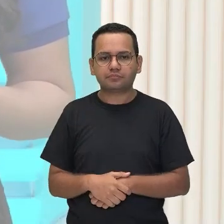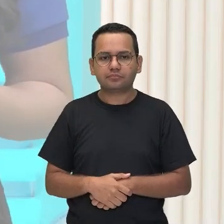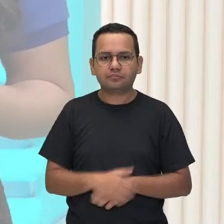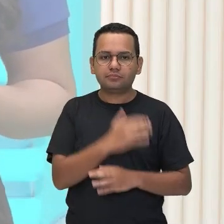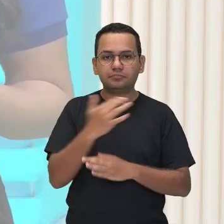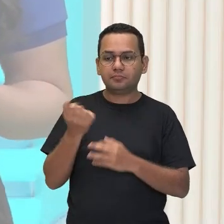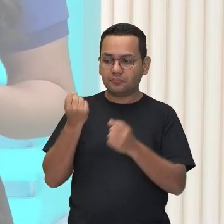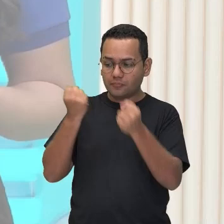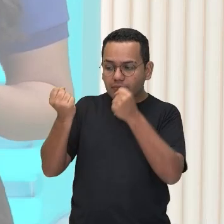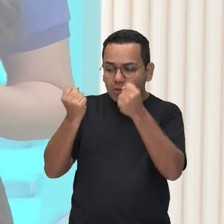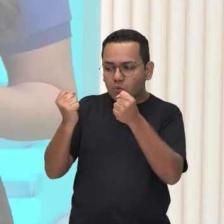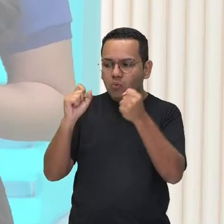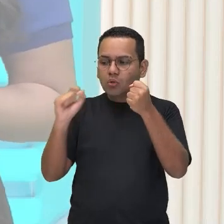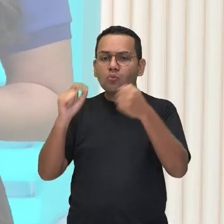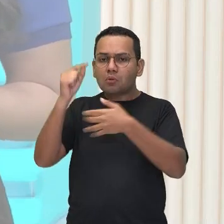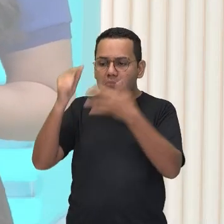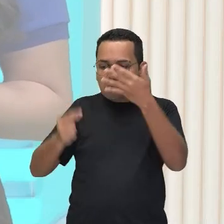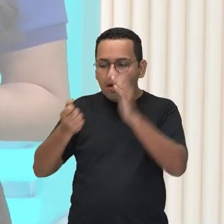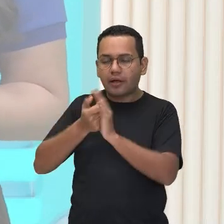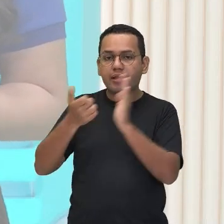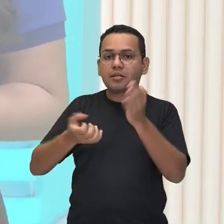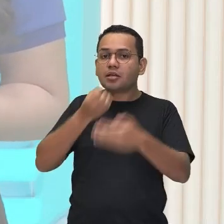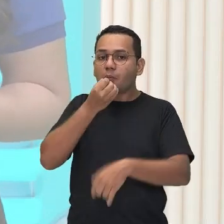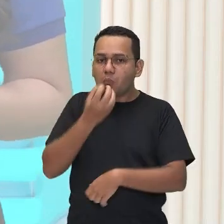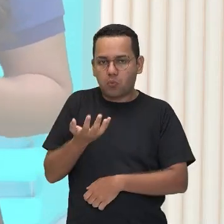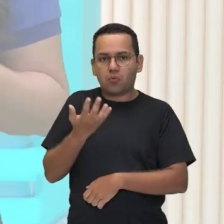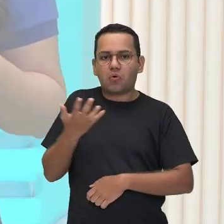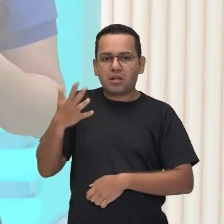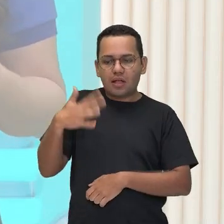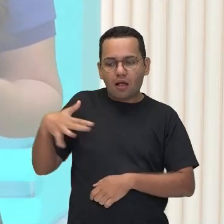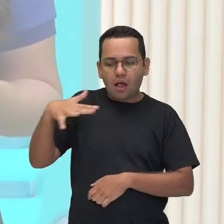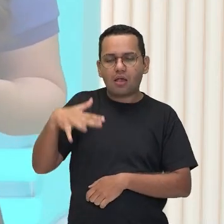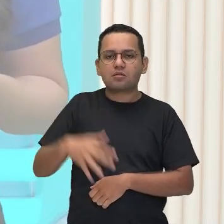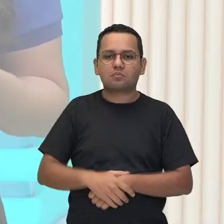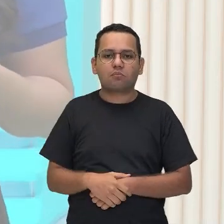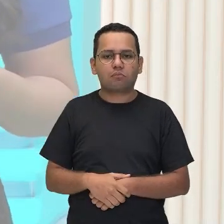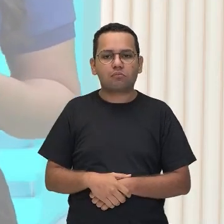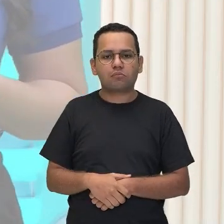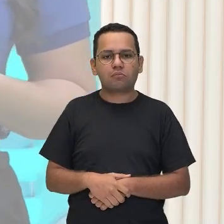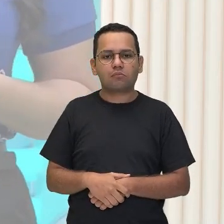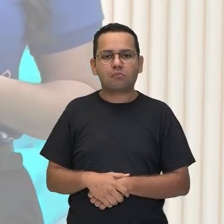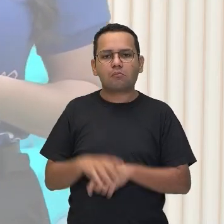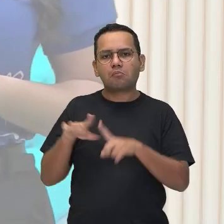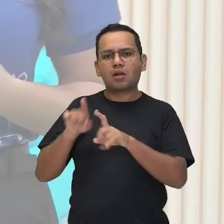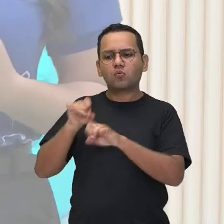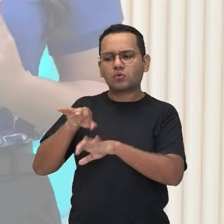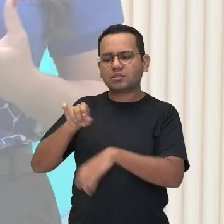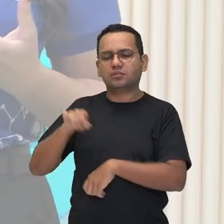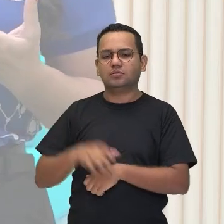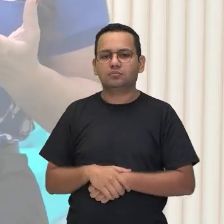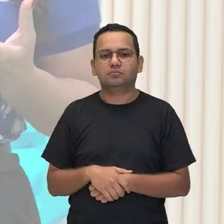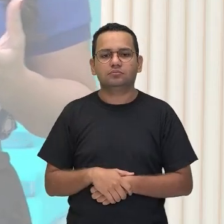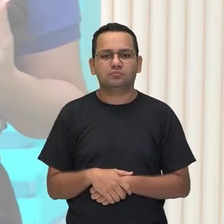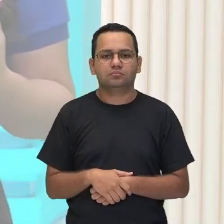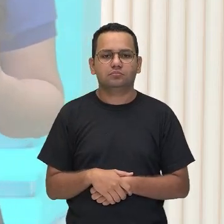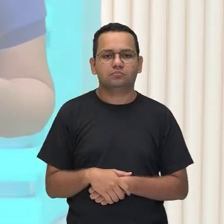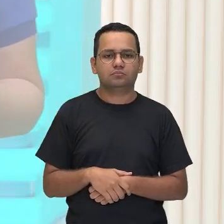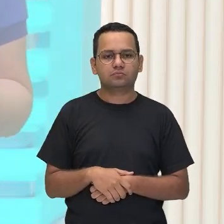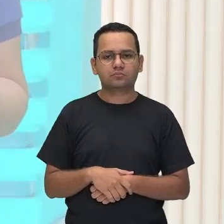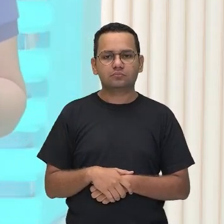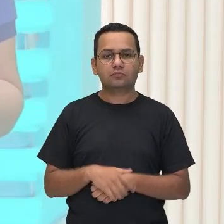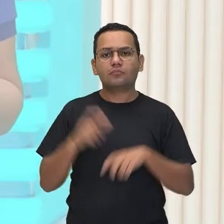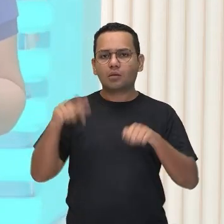pedagógicos do dos do ensino das lutas né onde nas lutas nós podemos experimentar e expressar